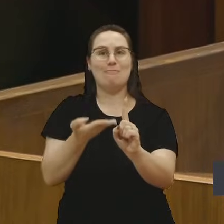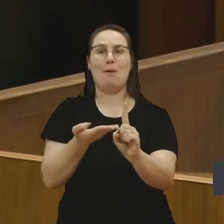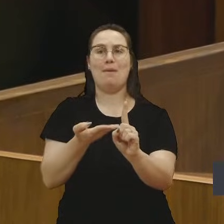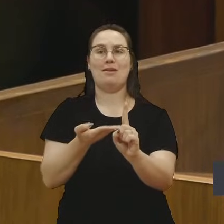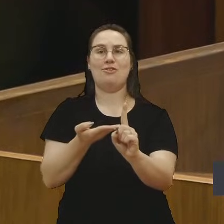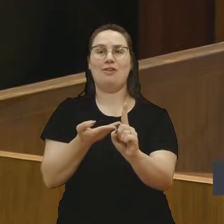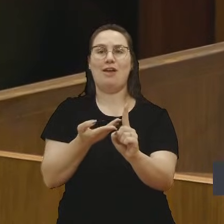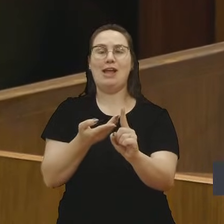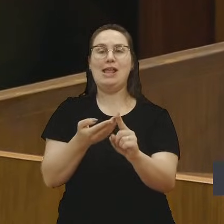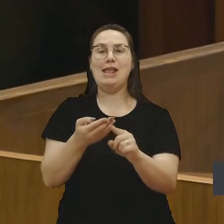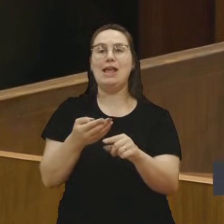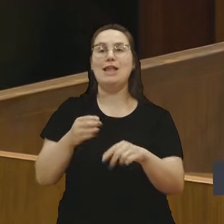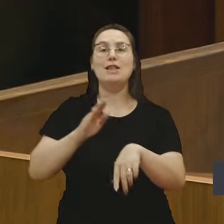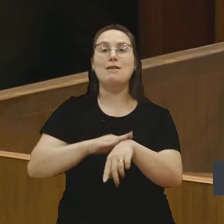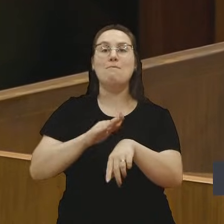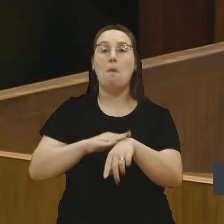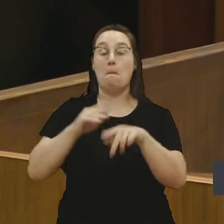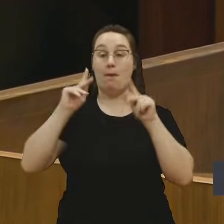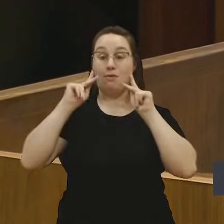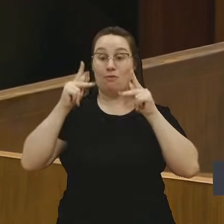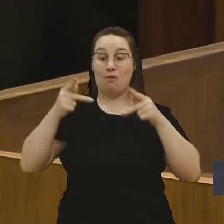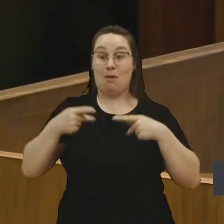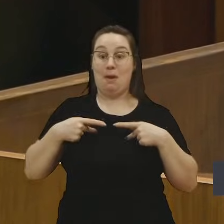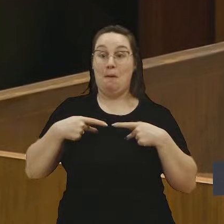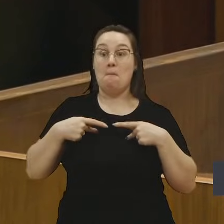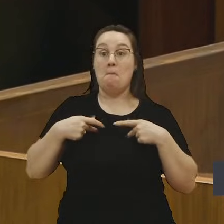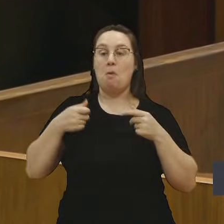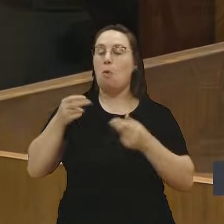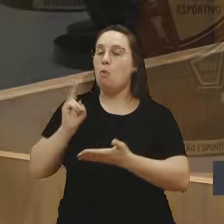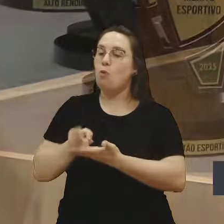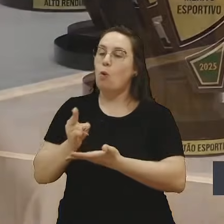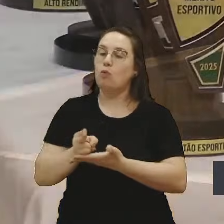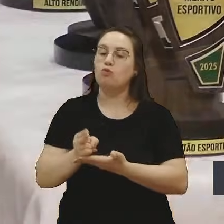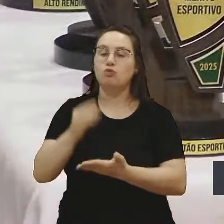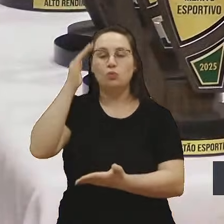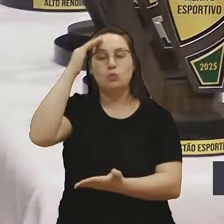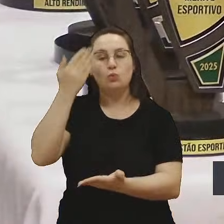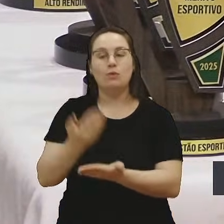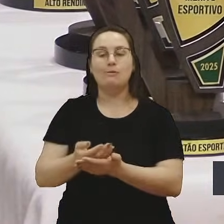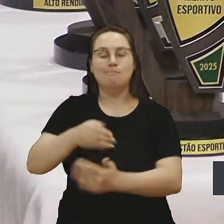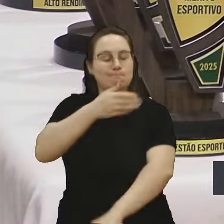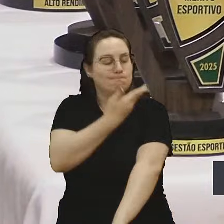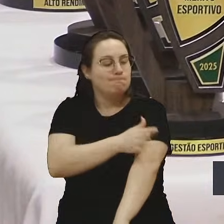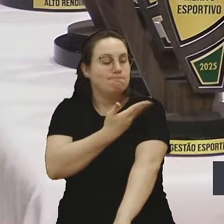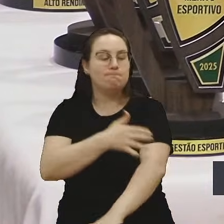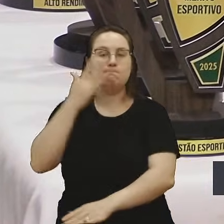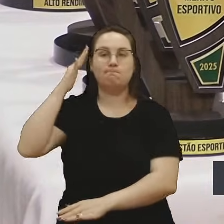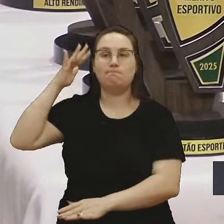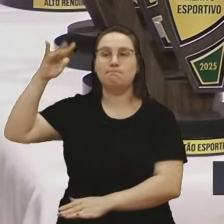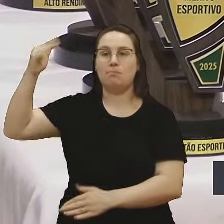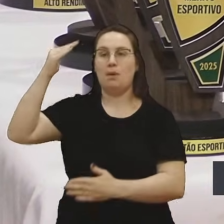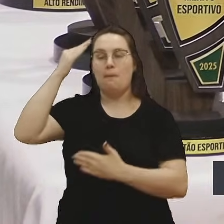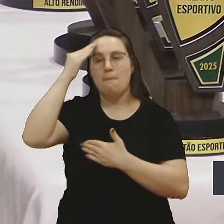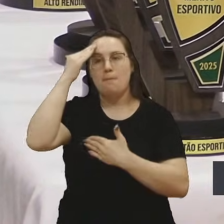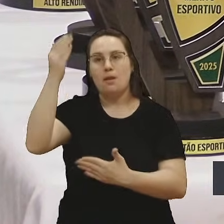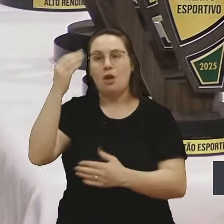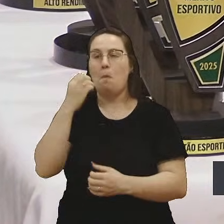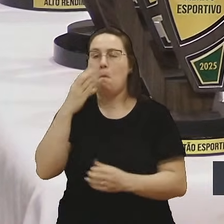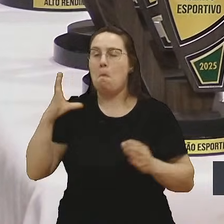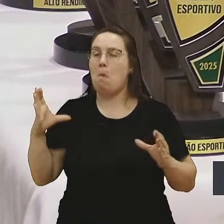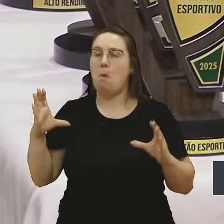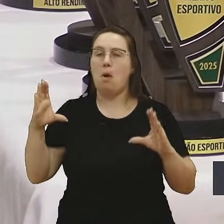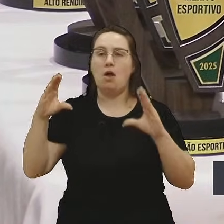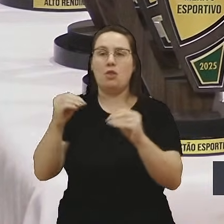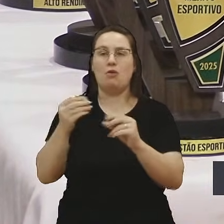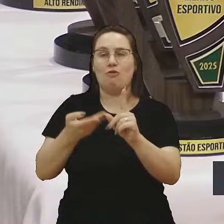reconhecimento seja um incentivo para continuar acreditando, treinando e sonhando. Muito obrigado e uma excelente noite de